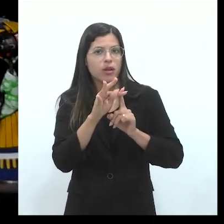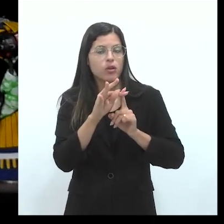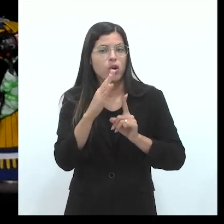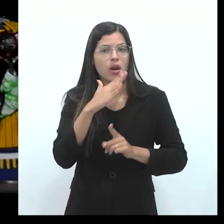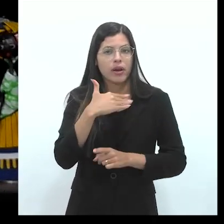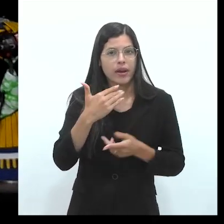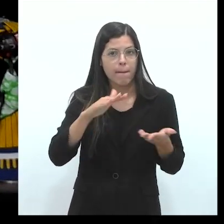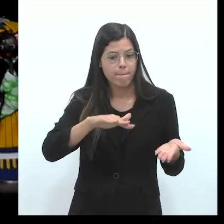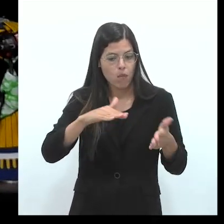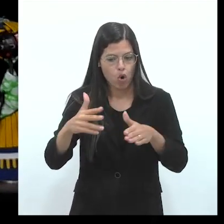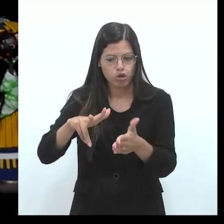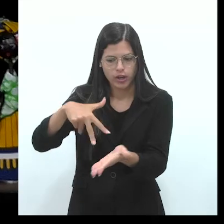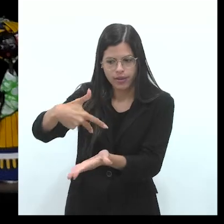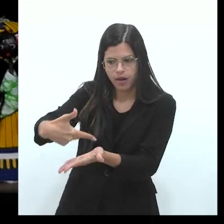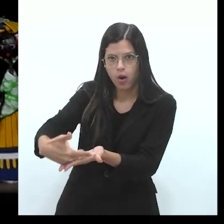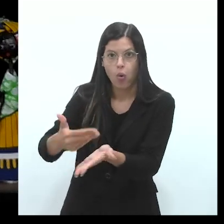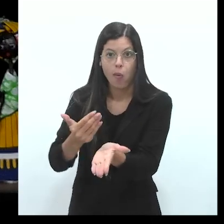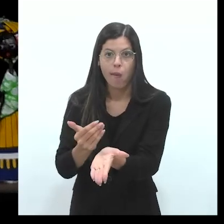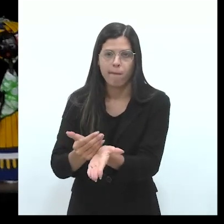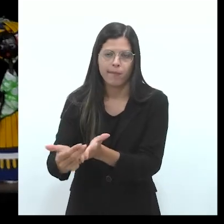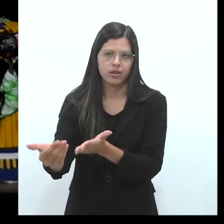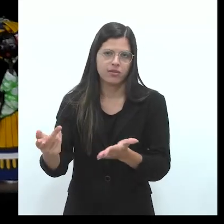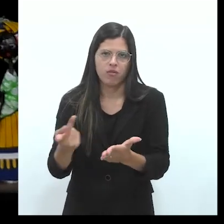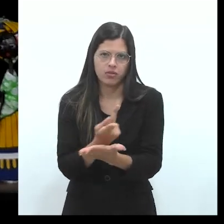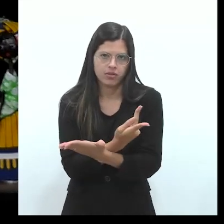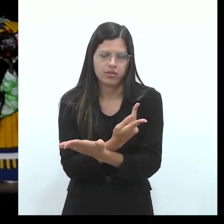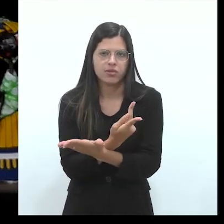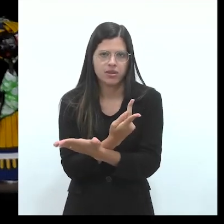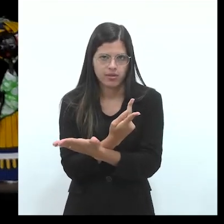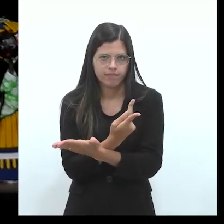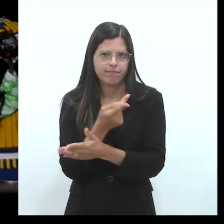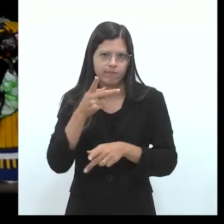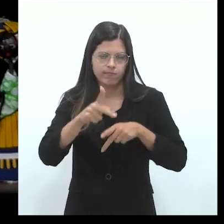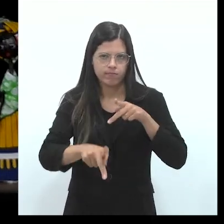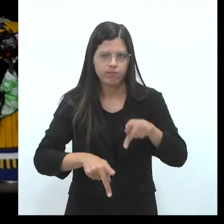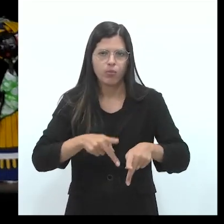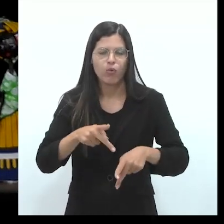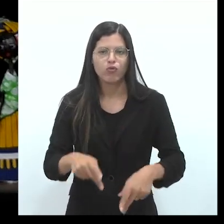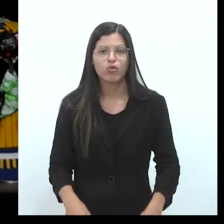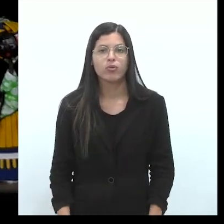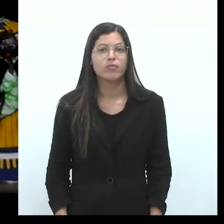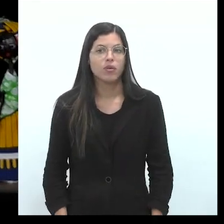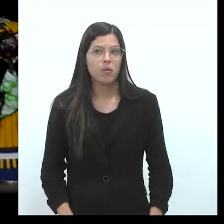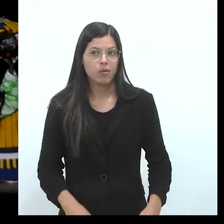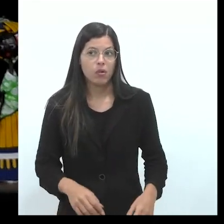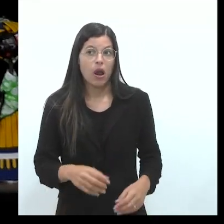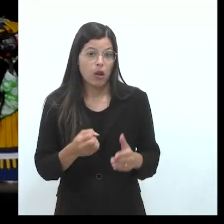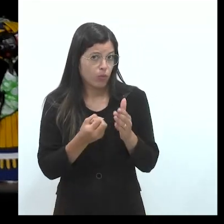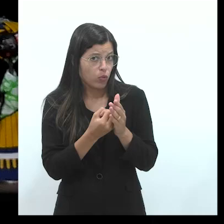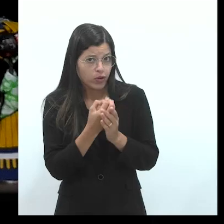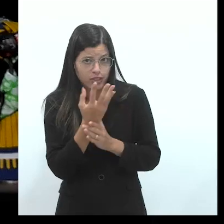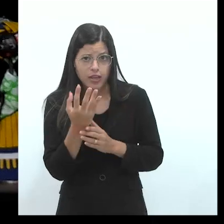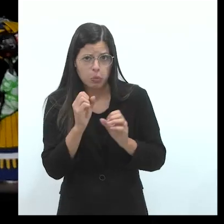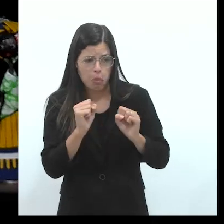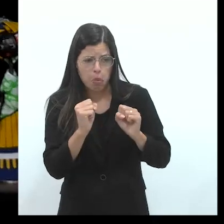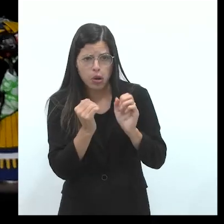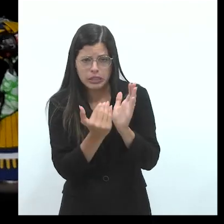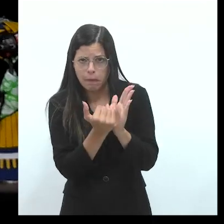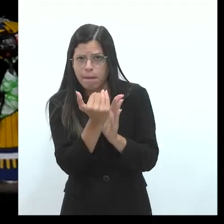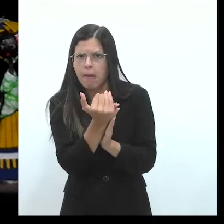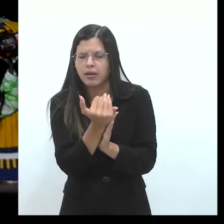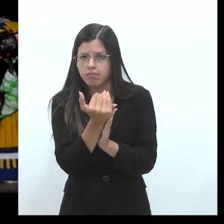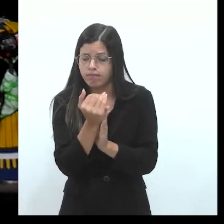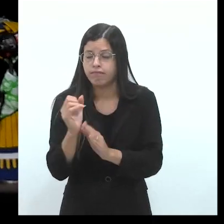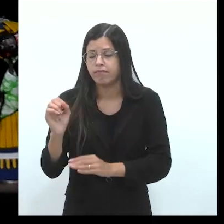as mortes e as internações começam a ocorrer aqui na população. Ou seja, o número pode até ser maior, né? Sem